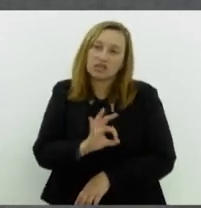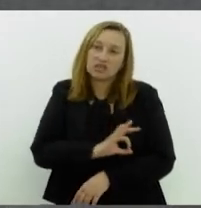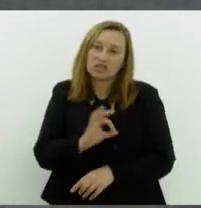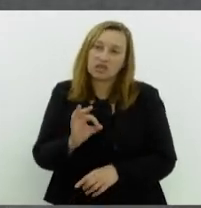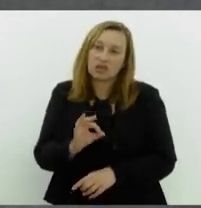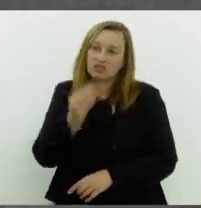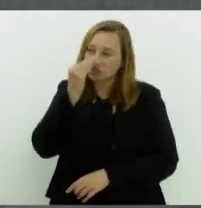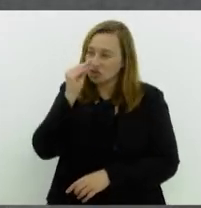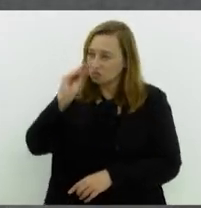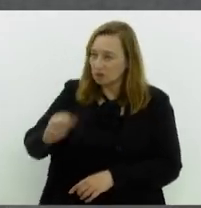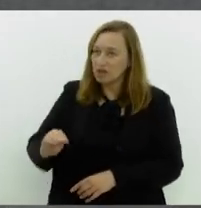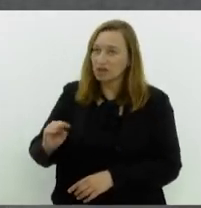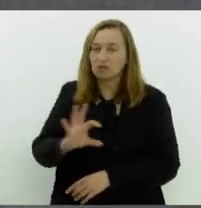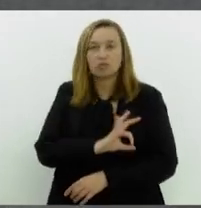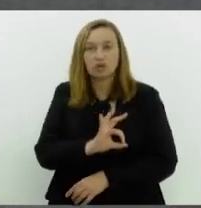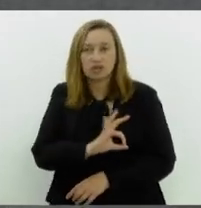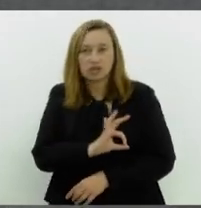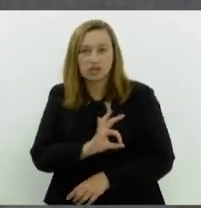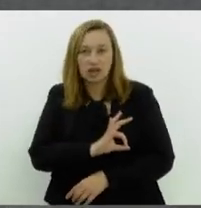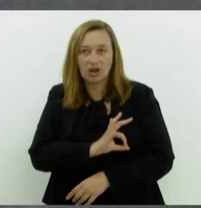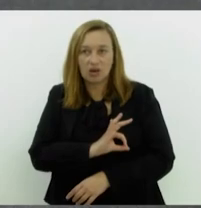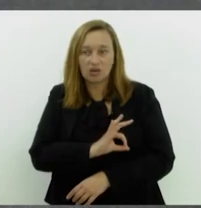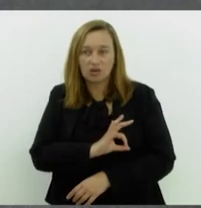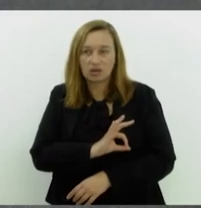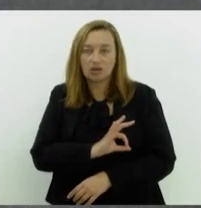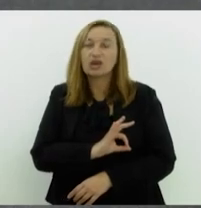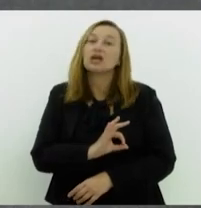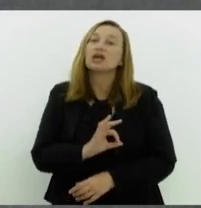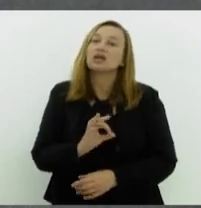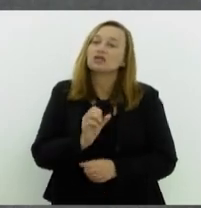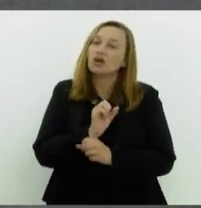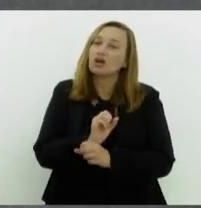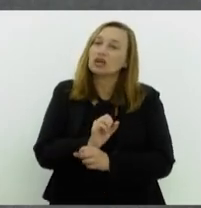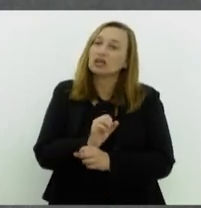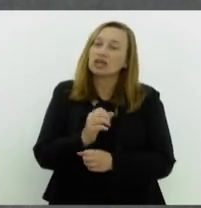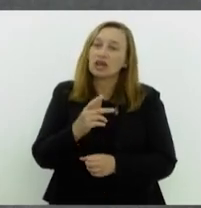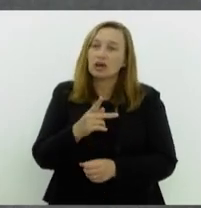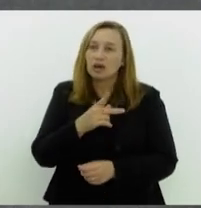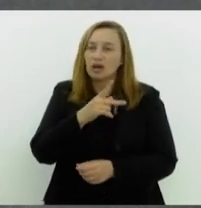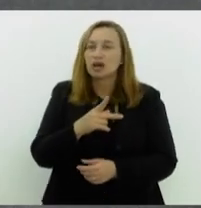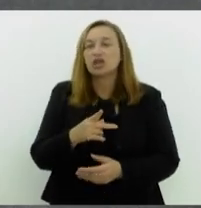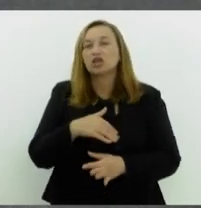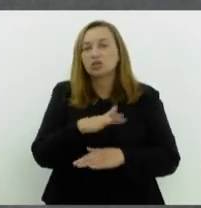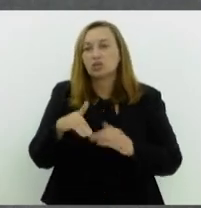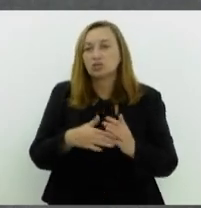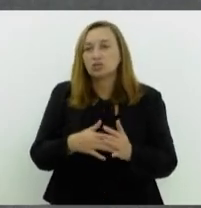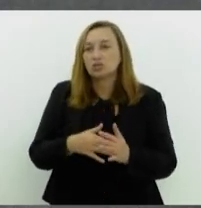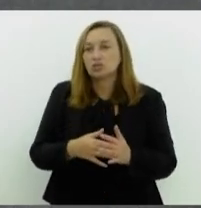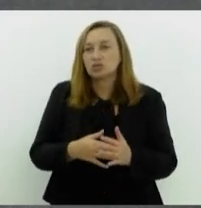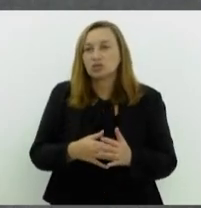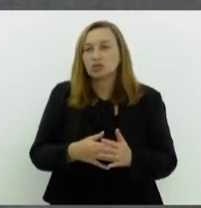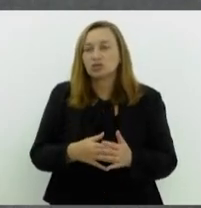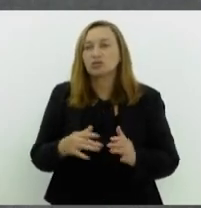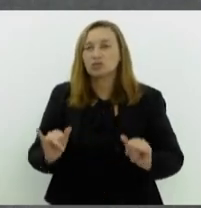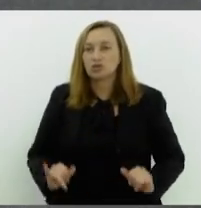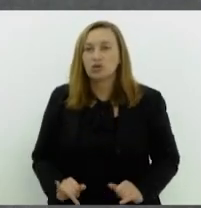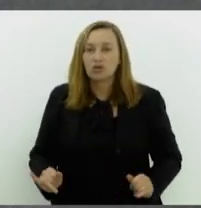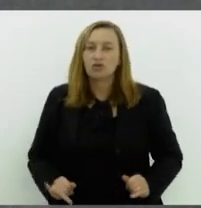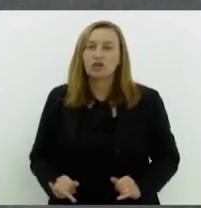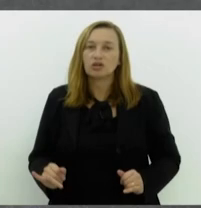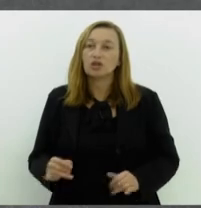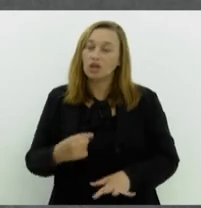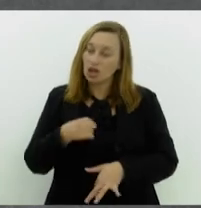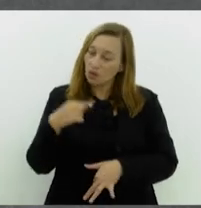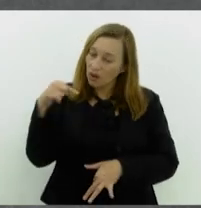com a tropa, se torna insustentável, e é por isso que eu venho a essa tribuna saudar a toda a Polícia Penal, que está uníssona, numa só